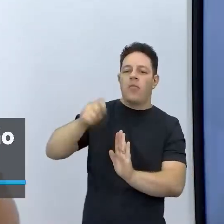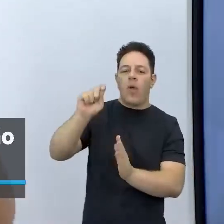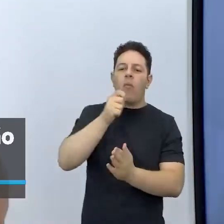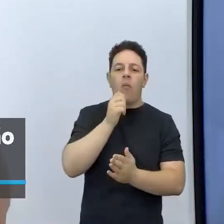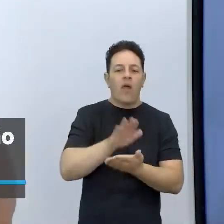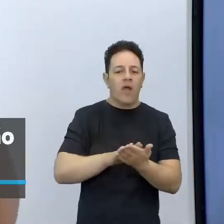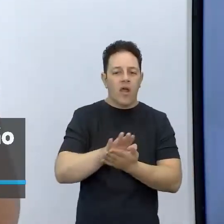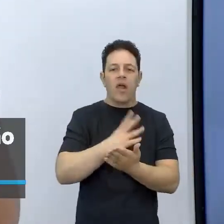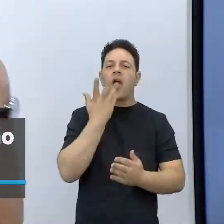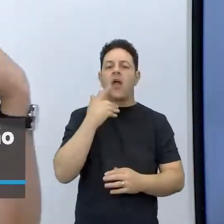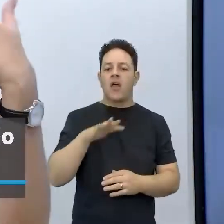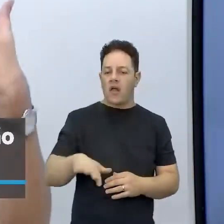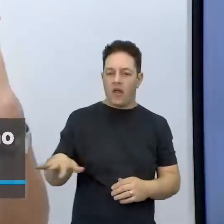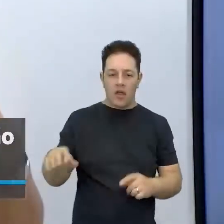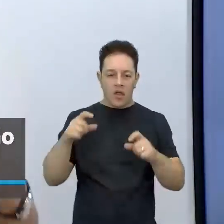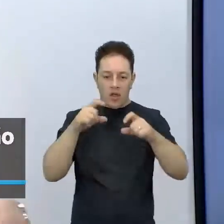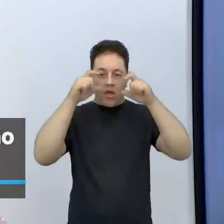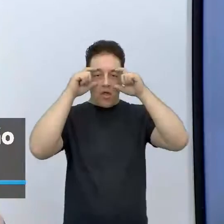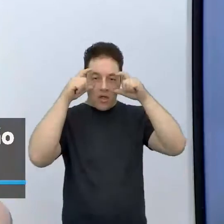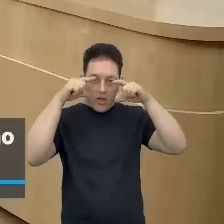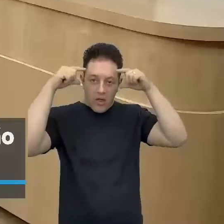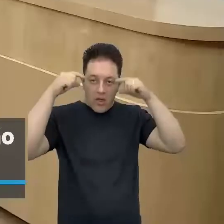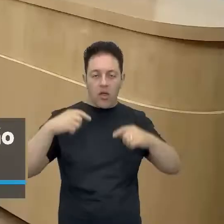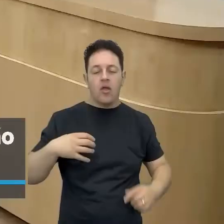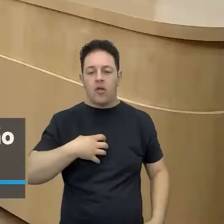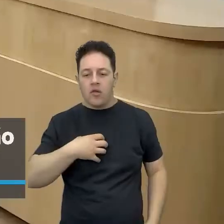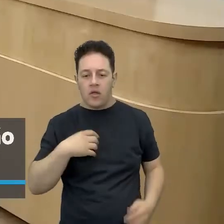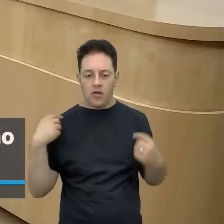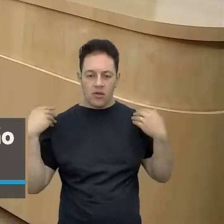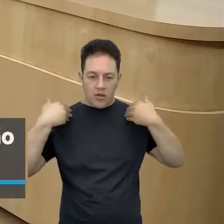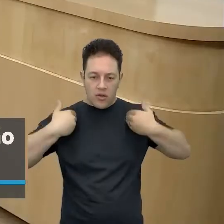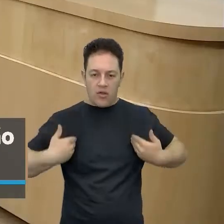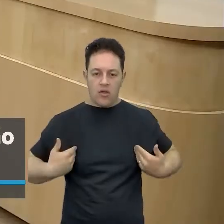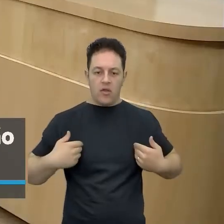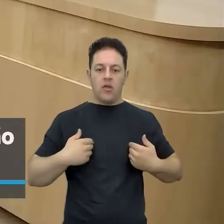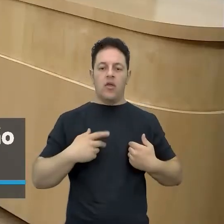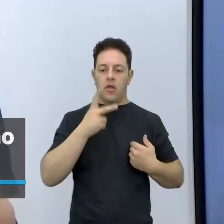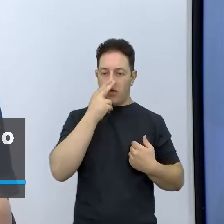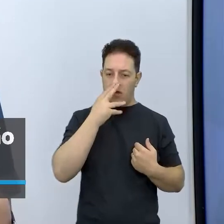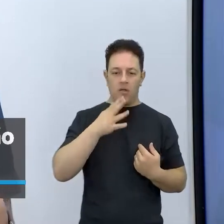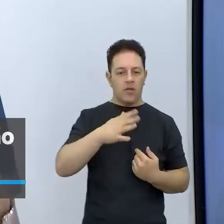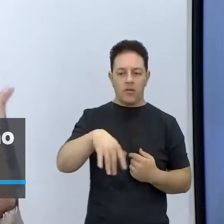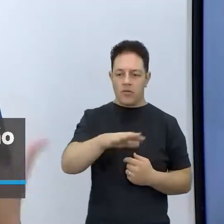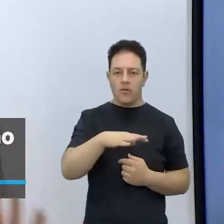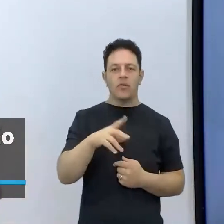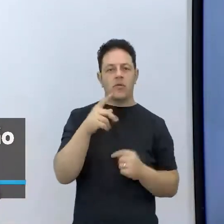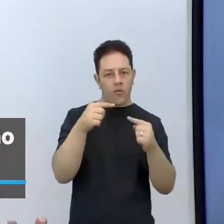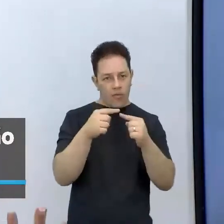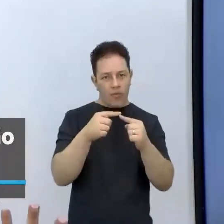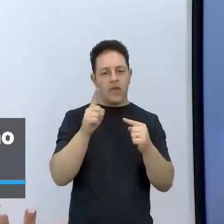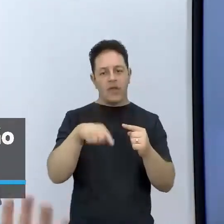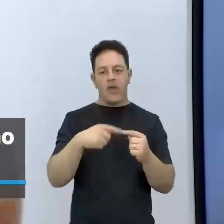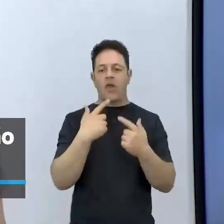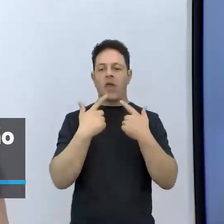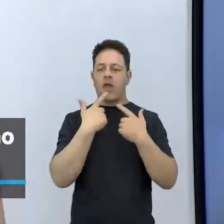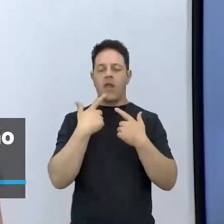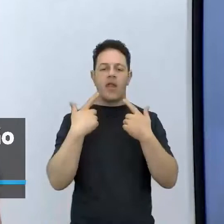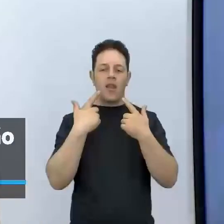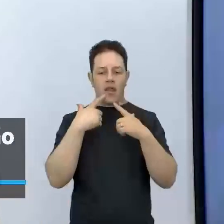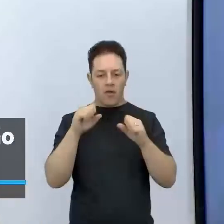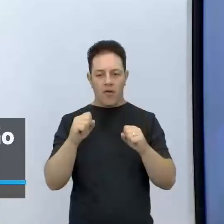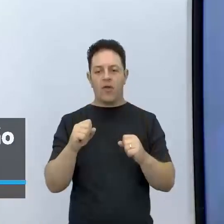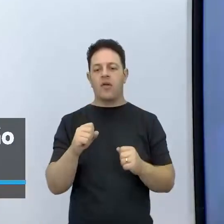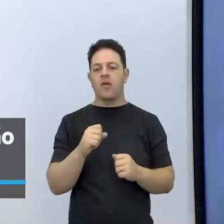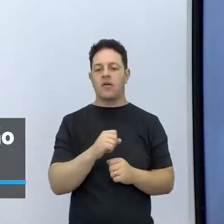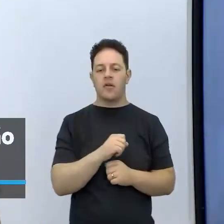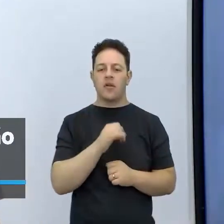então ali com óculos Juliette, uma camiseta regata, então tudo isso aí faz parte também da linguagem que ele utiliza. Nesse momento a